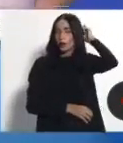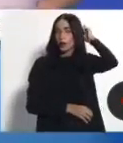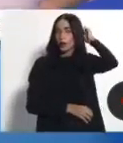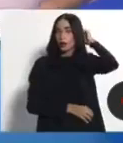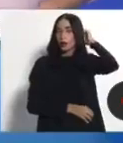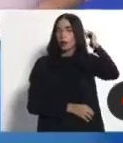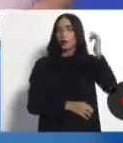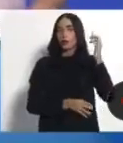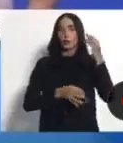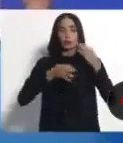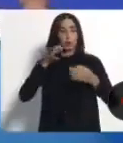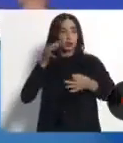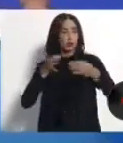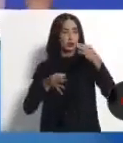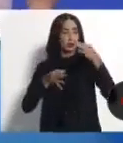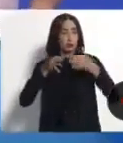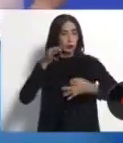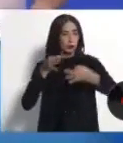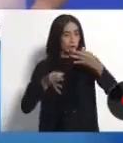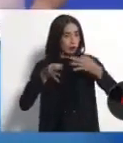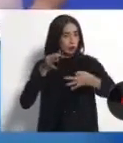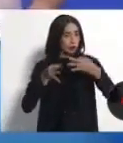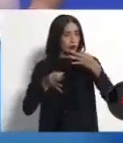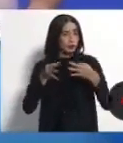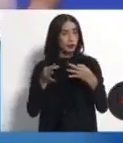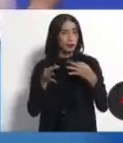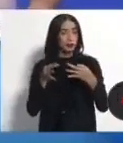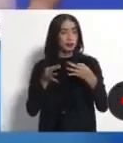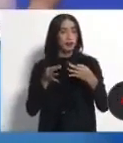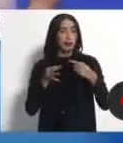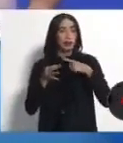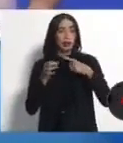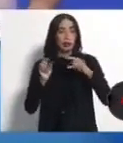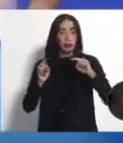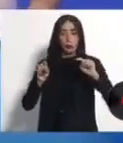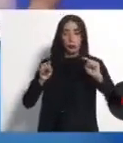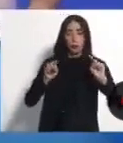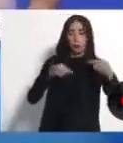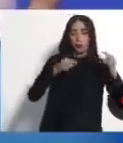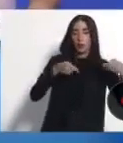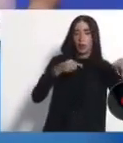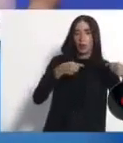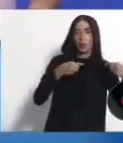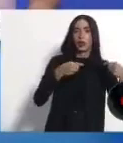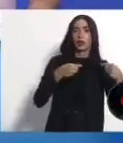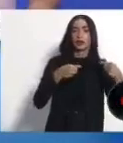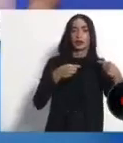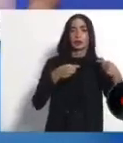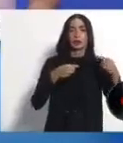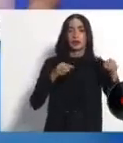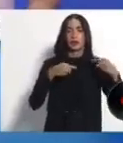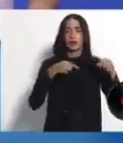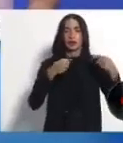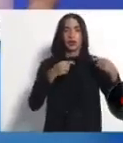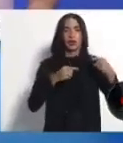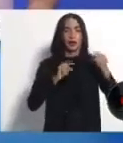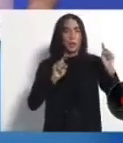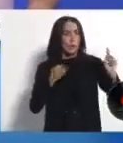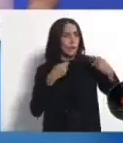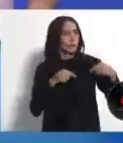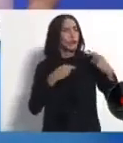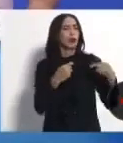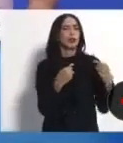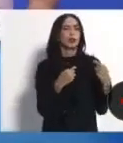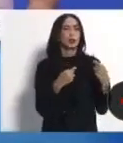É aquele juiz que está neste momento perseguindo o Rui Costa Pimenta e fez